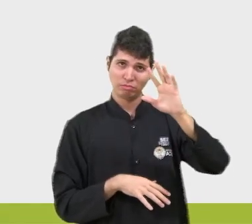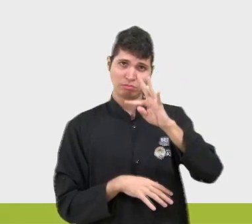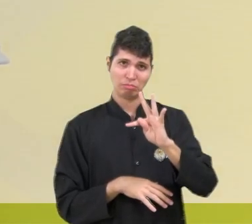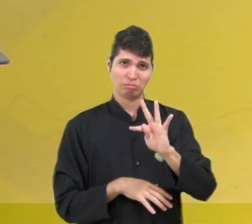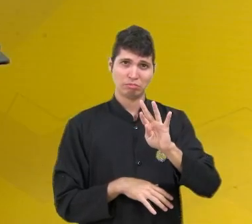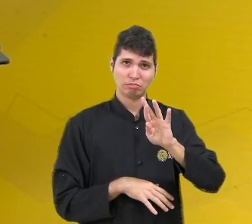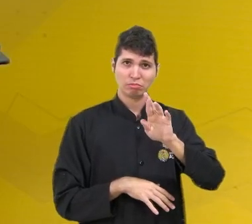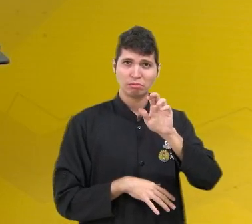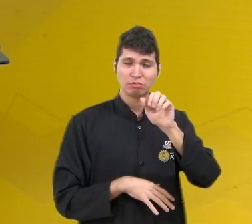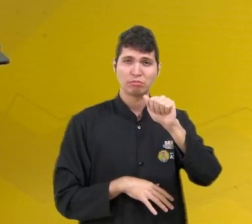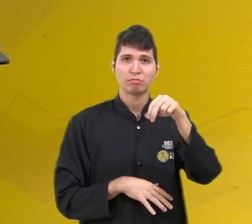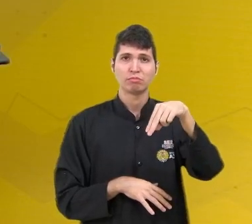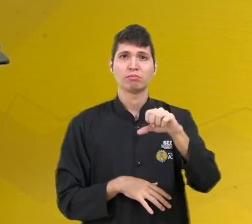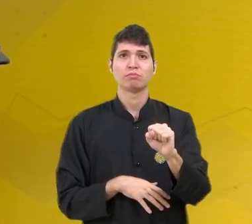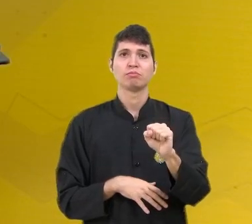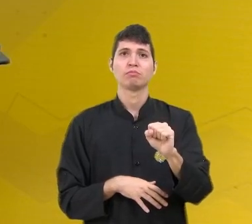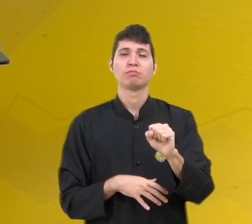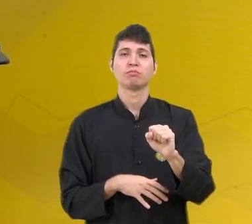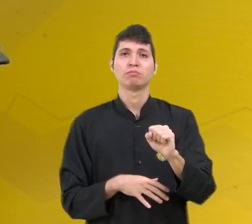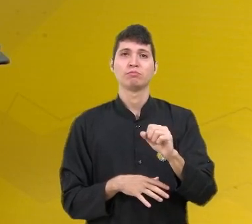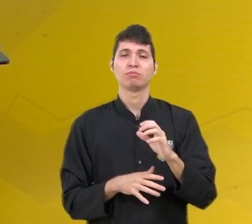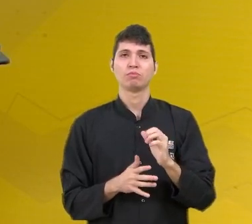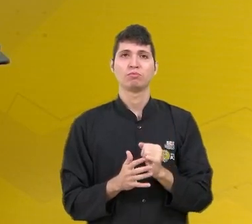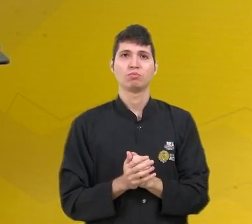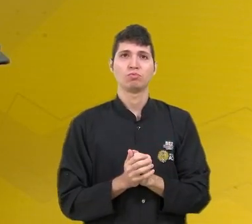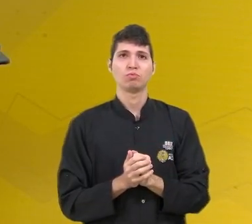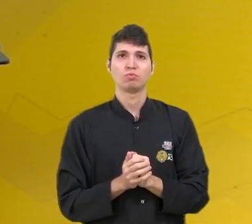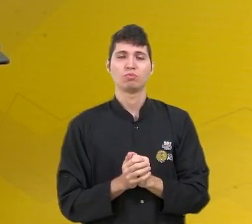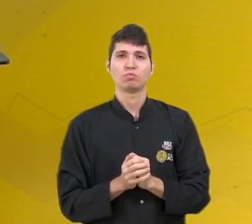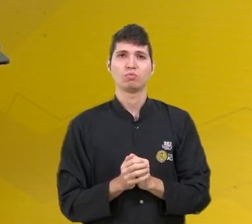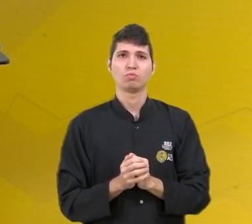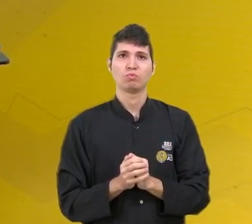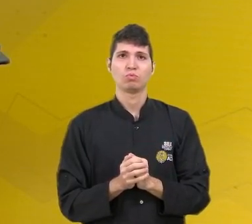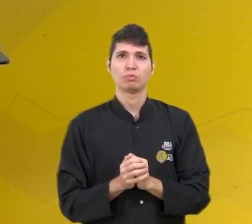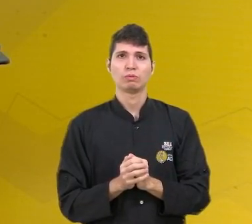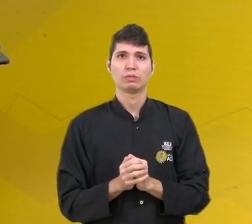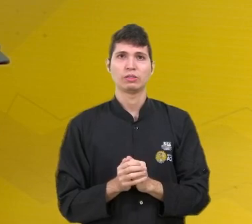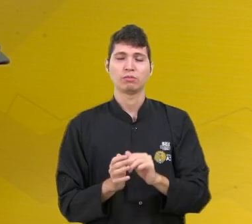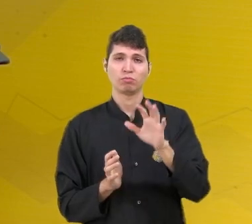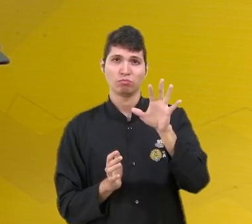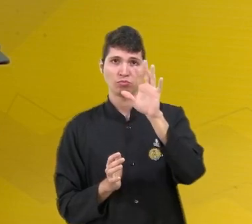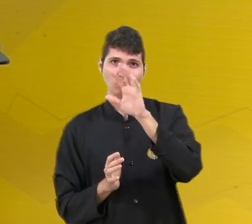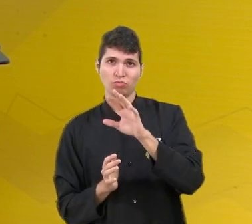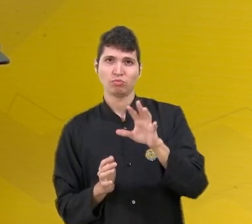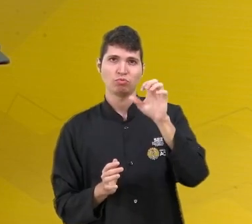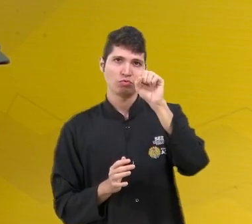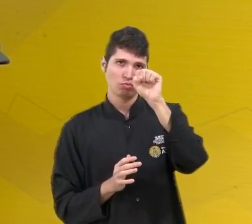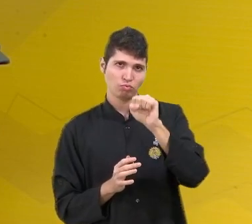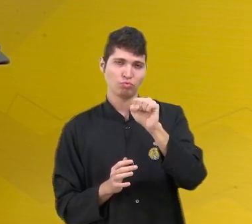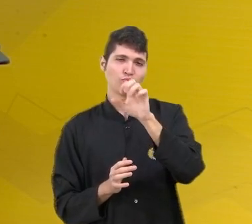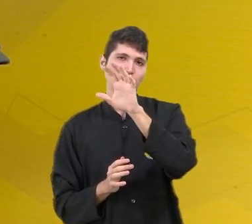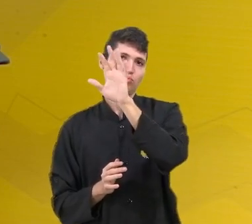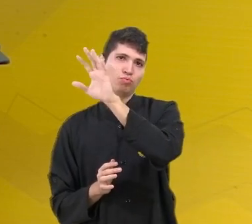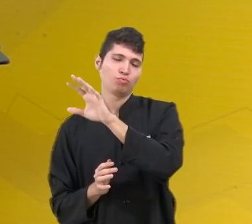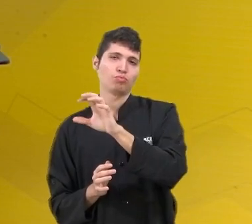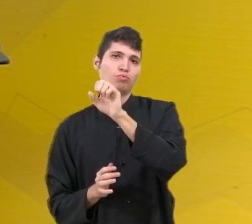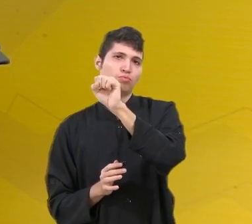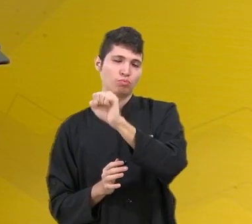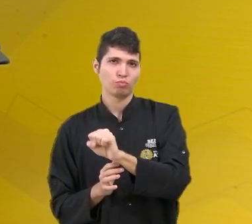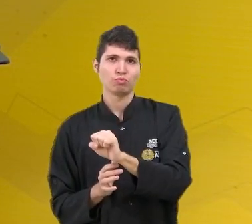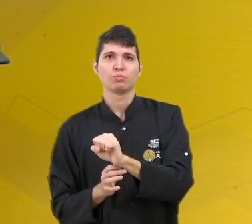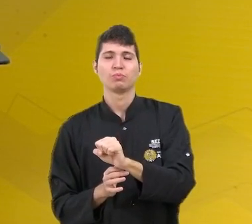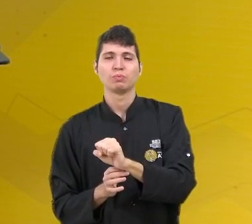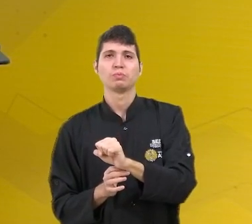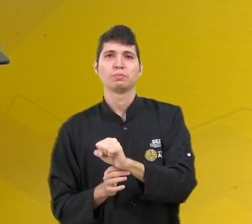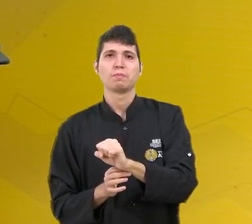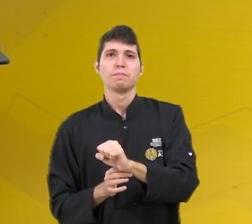Então, eles pegaram ali, né, o Centro-Sul, principalmente pegando o Sul e o Sudeste do Brasil, né, que todos fazem parte ali, em sua grande